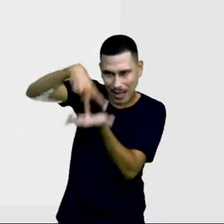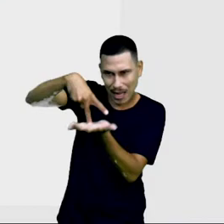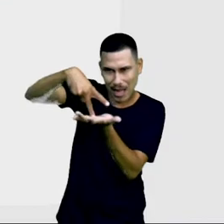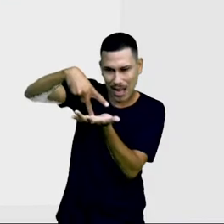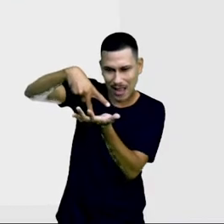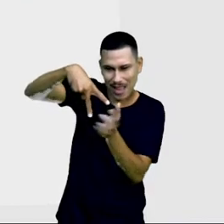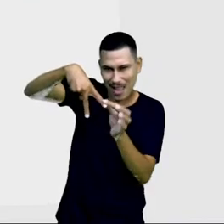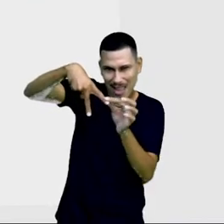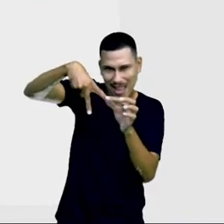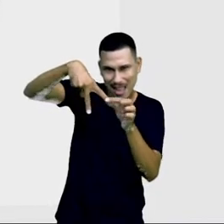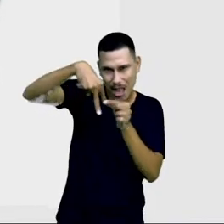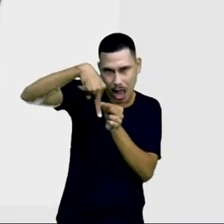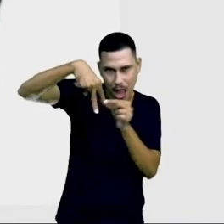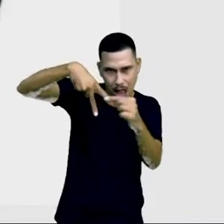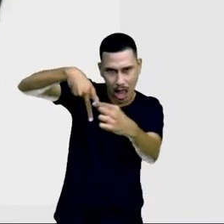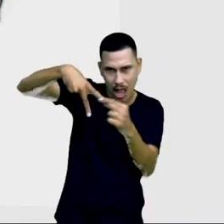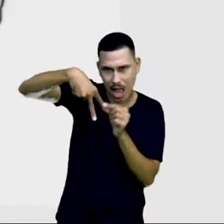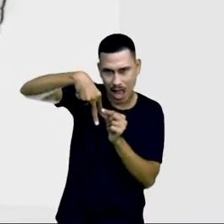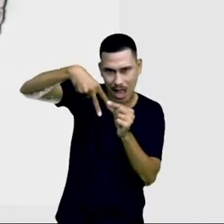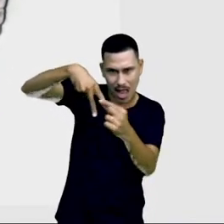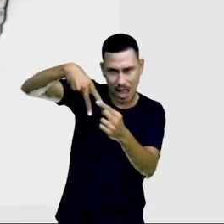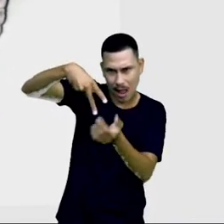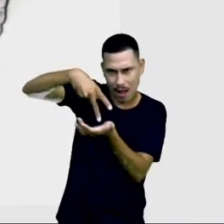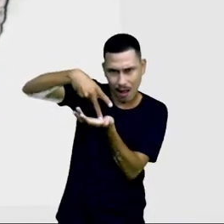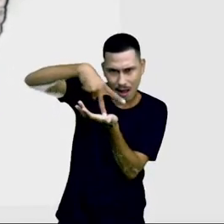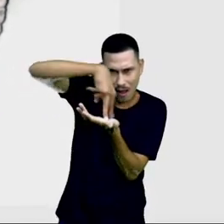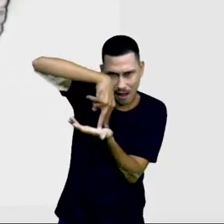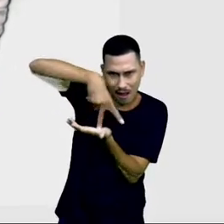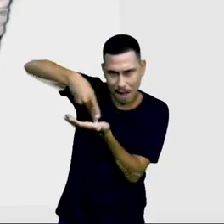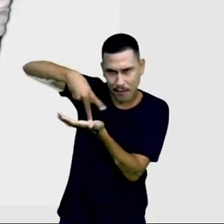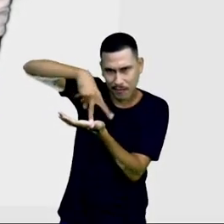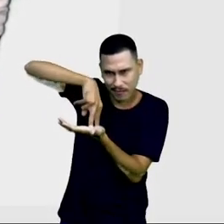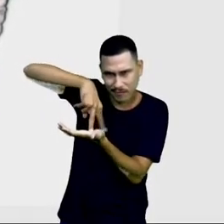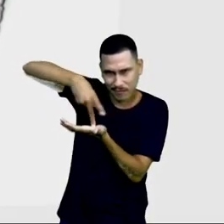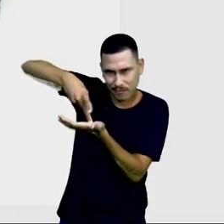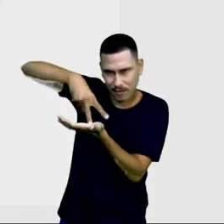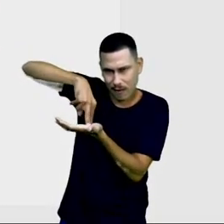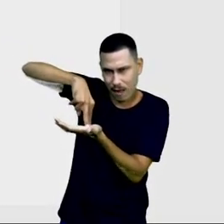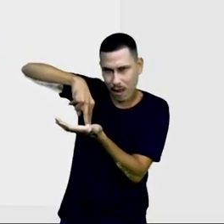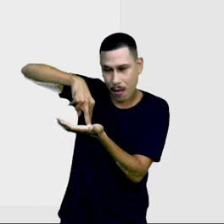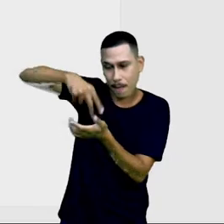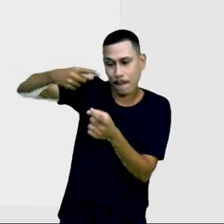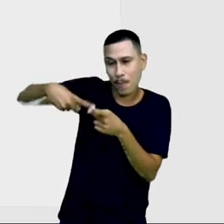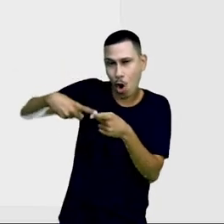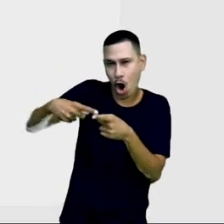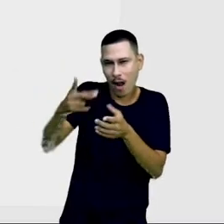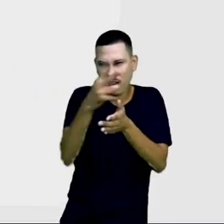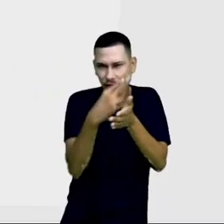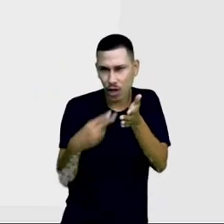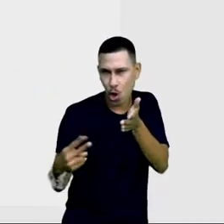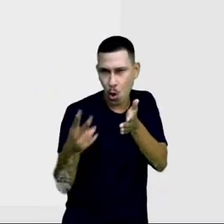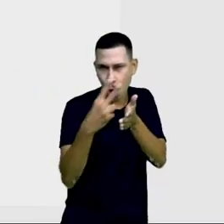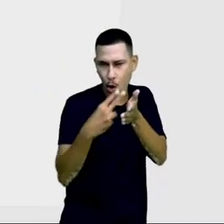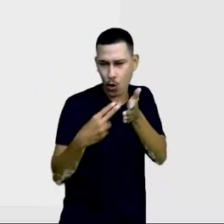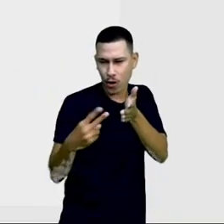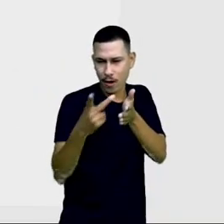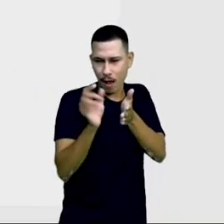E gira. Quando a gente gira, essa figura, tá certo? Vai sendo